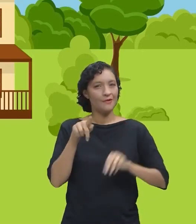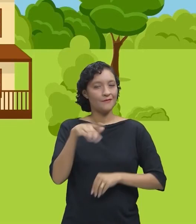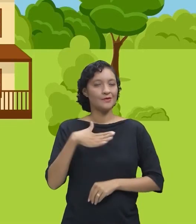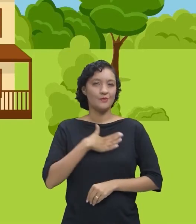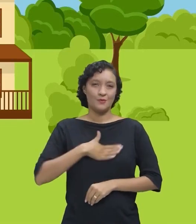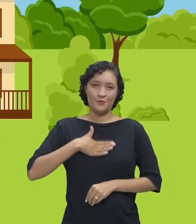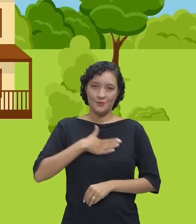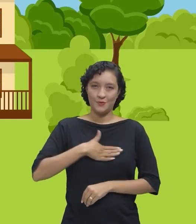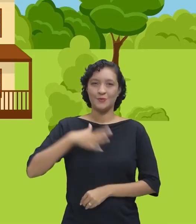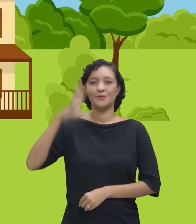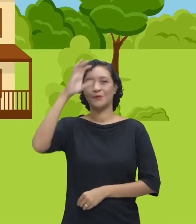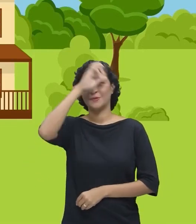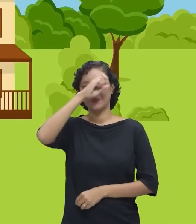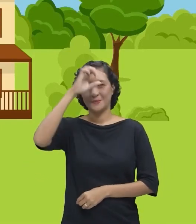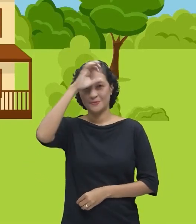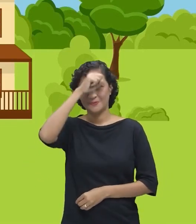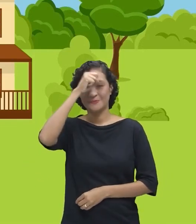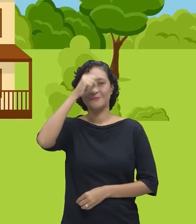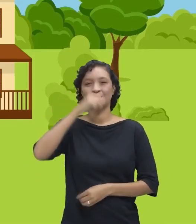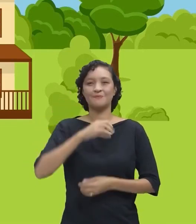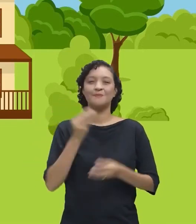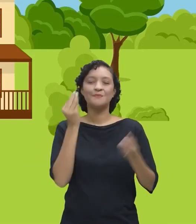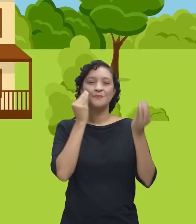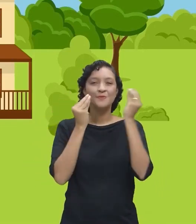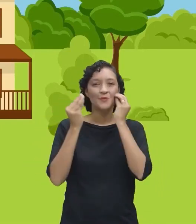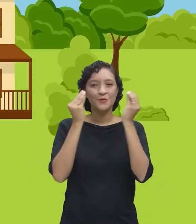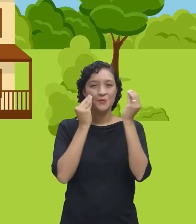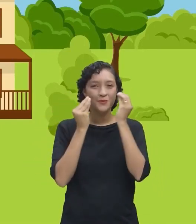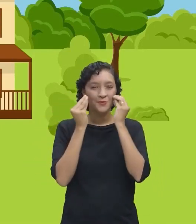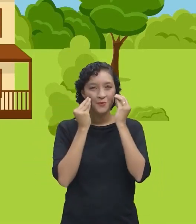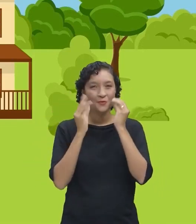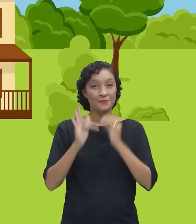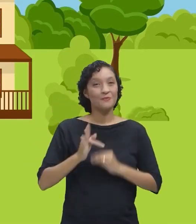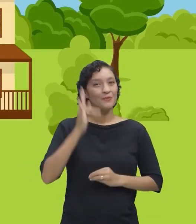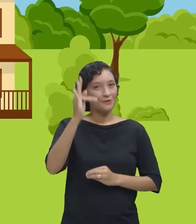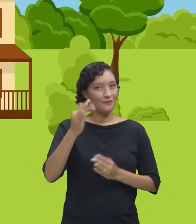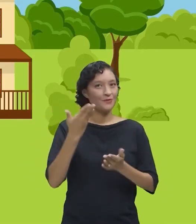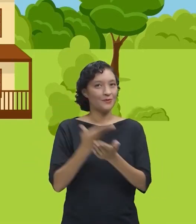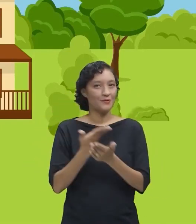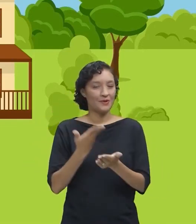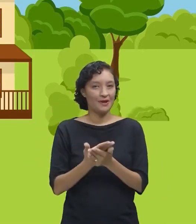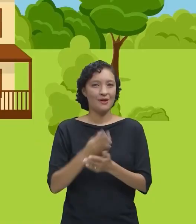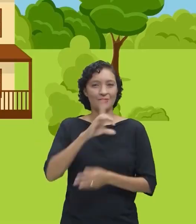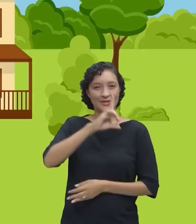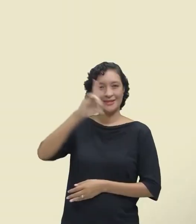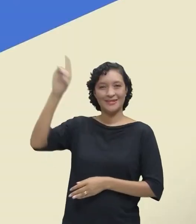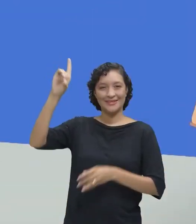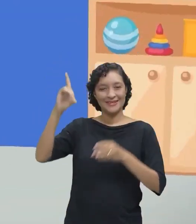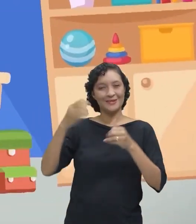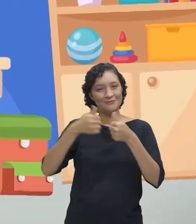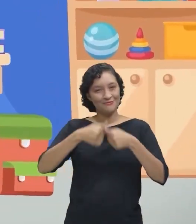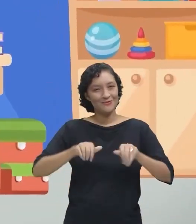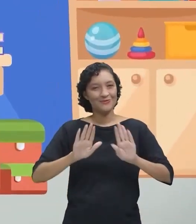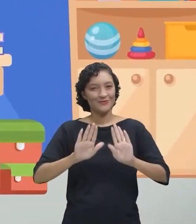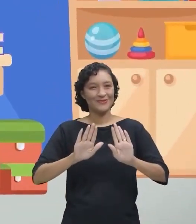tenham aprendido. Beijinhos e até a próxima aula. Fiquem com Deus!